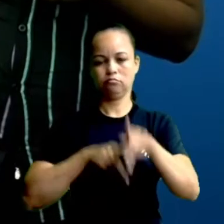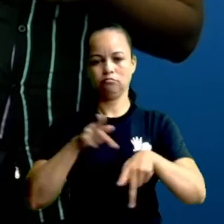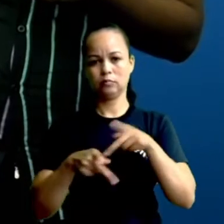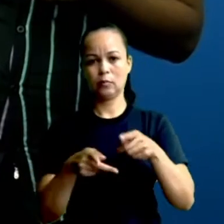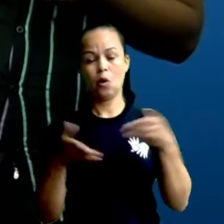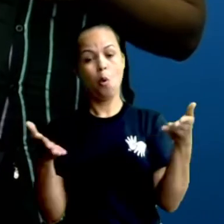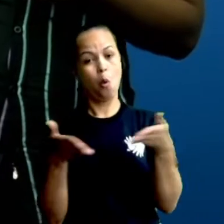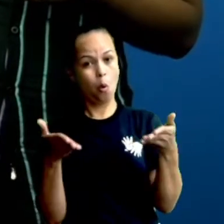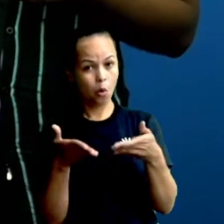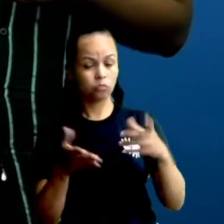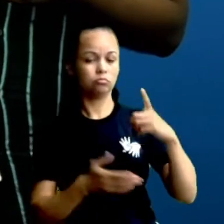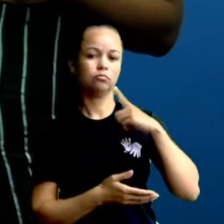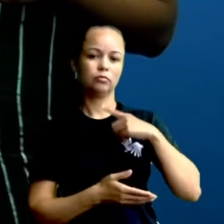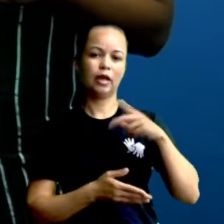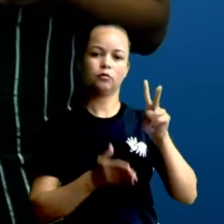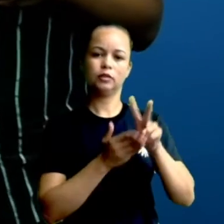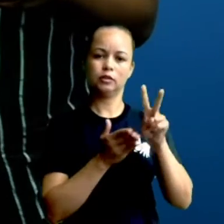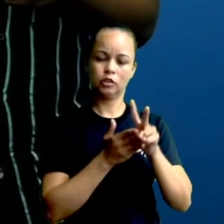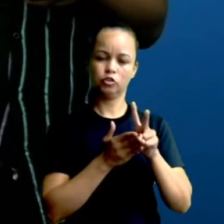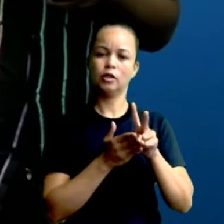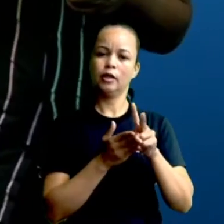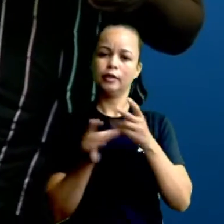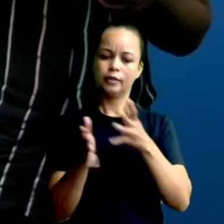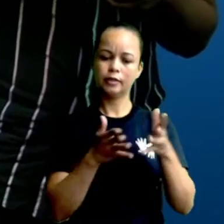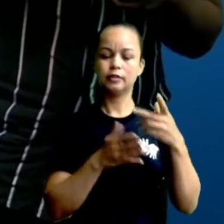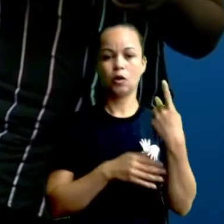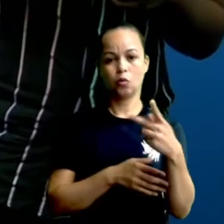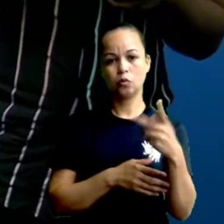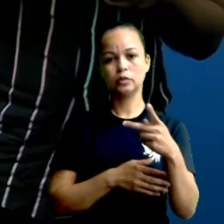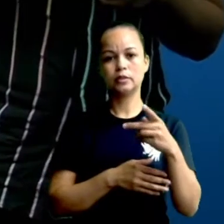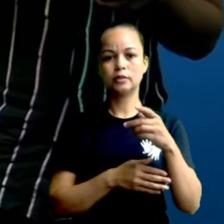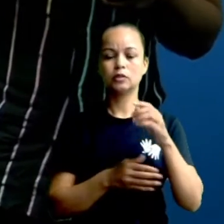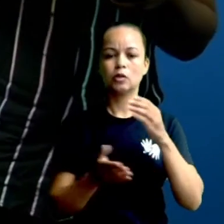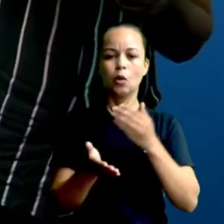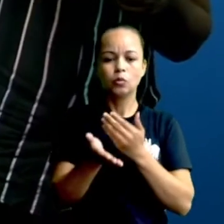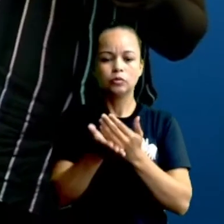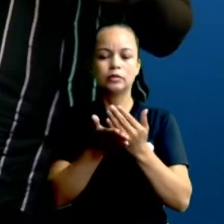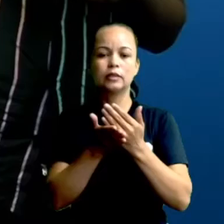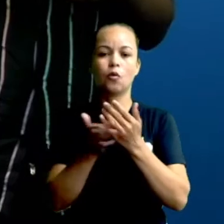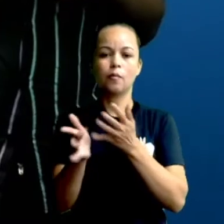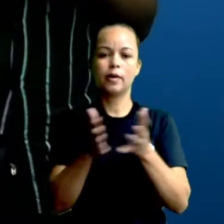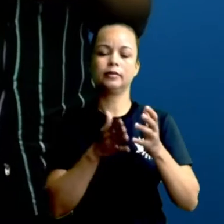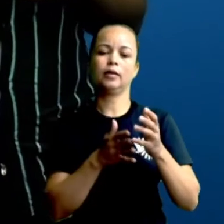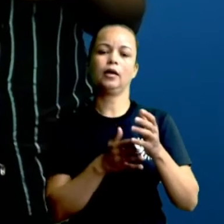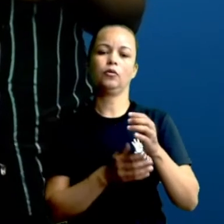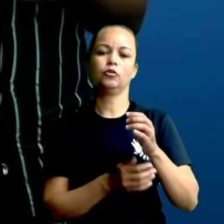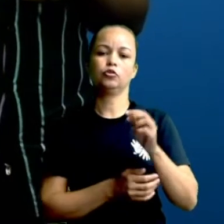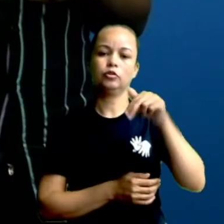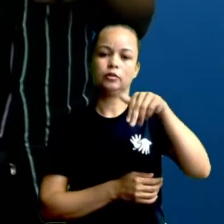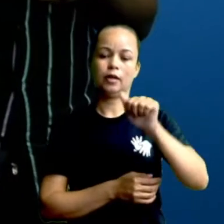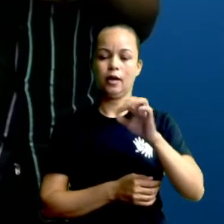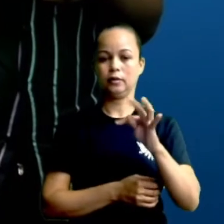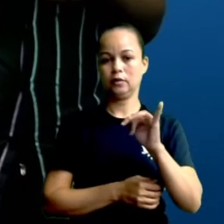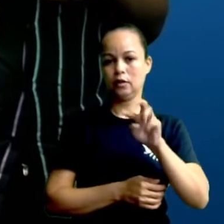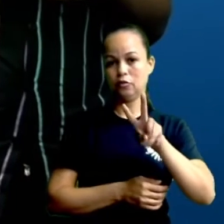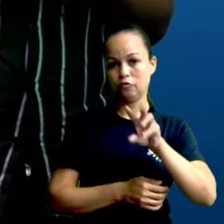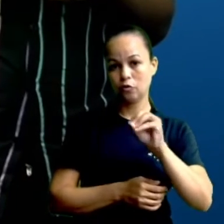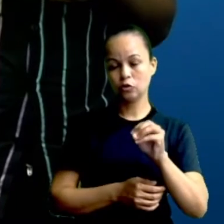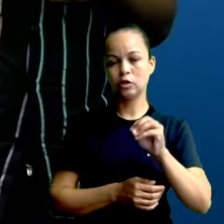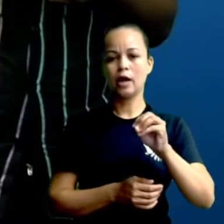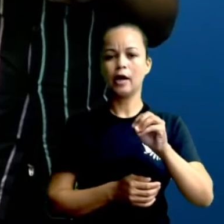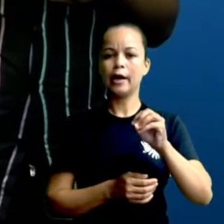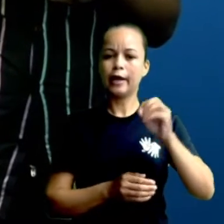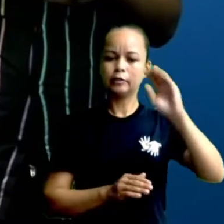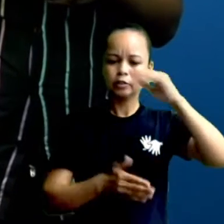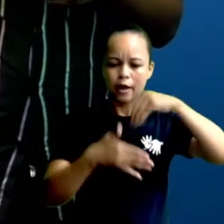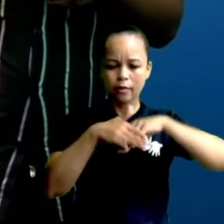os indígenas, que são os herdeiros diretos desses nativos, né? Eles herdaram a cultura desses